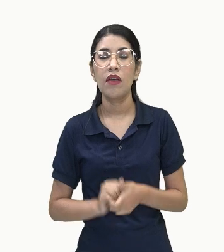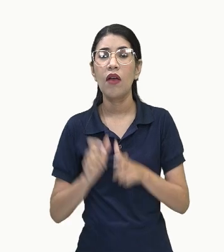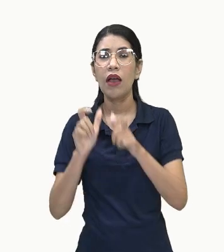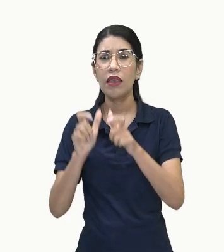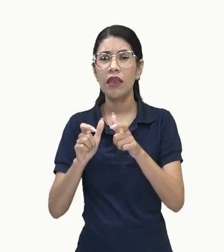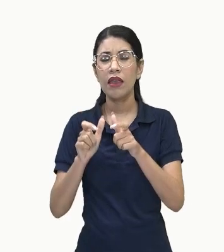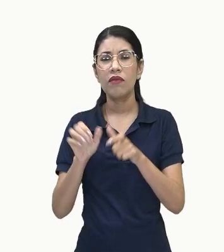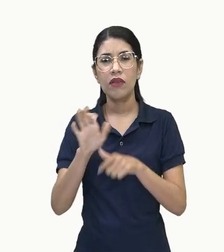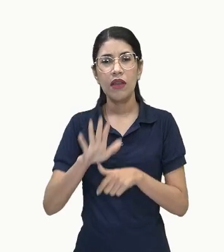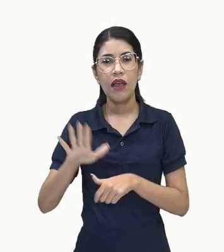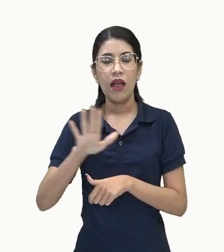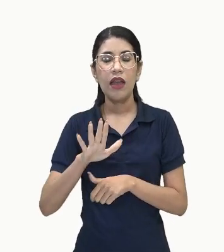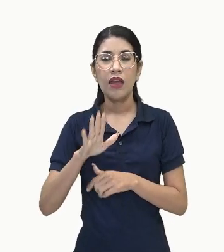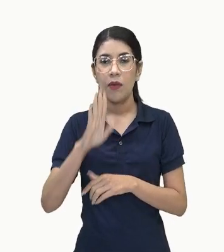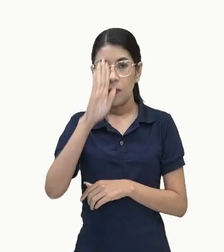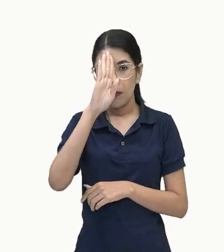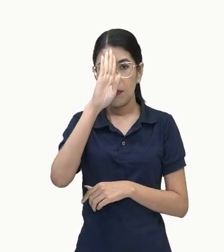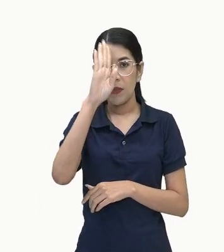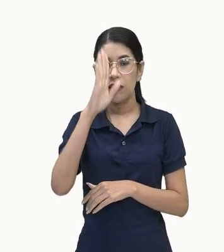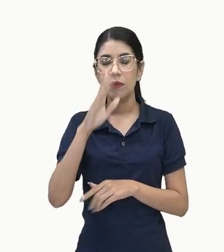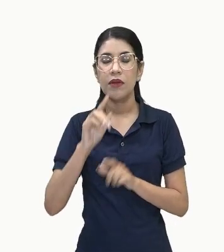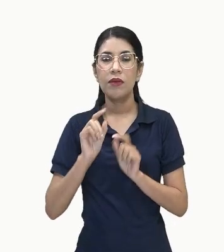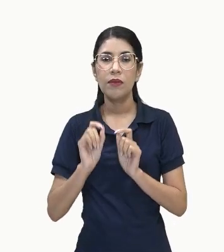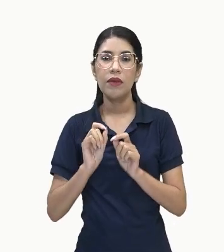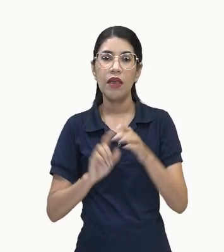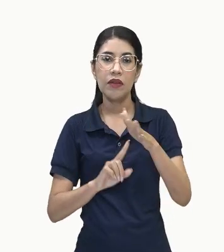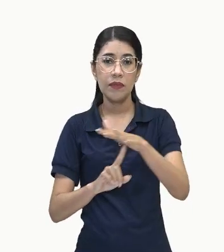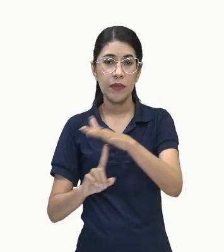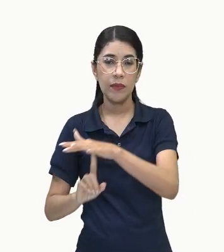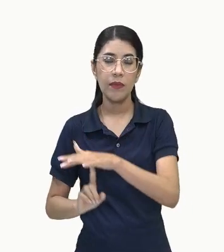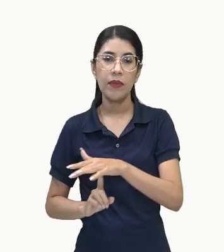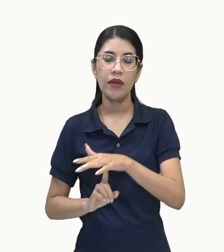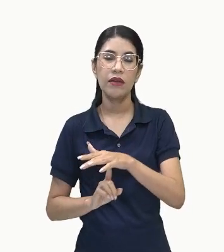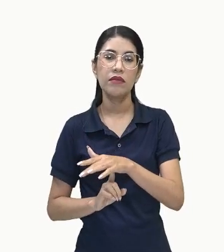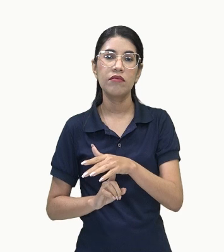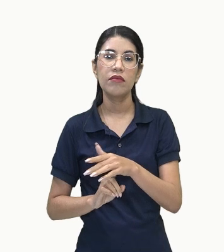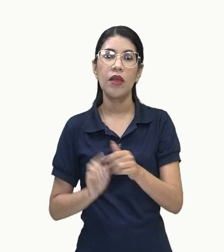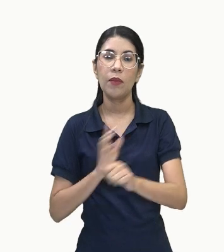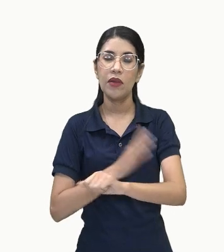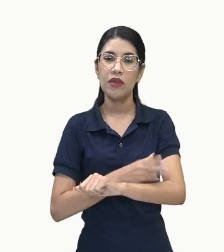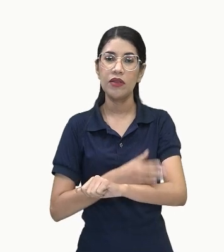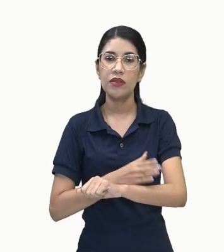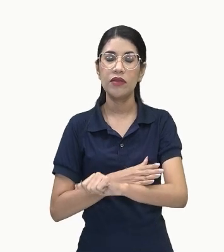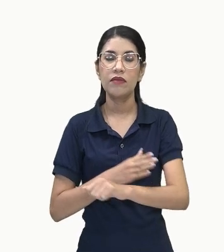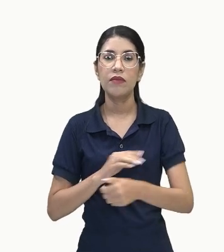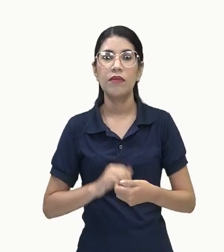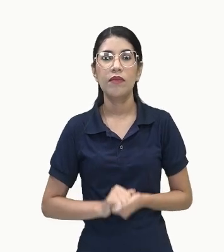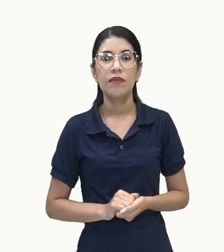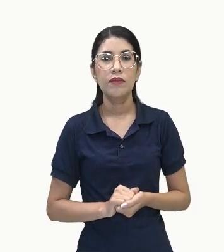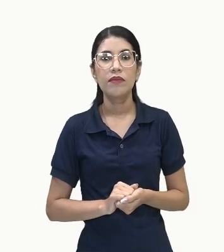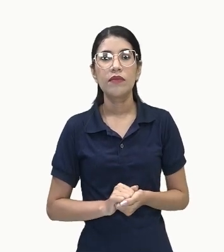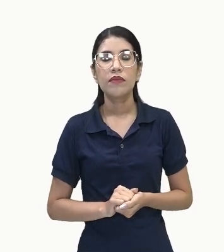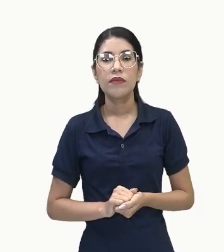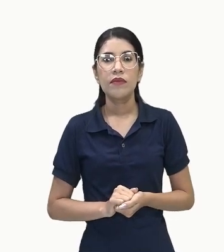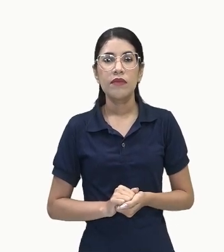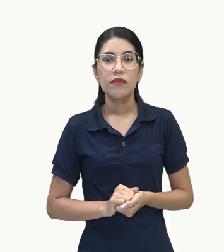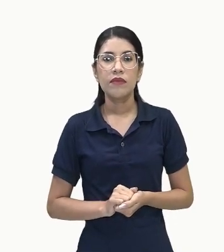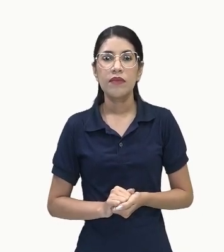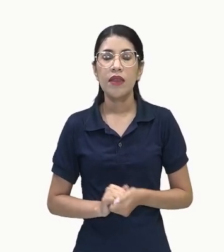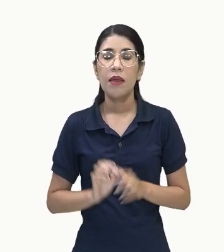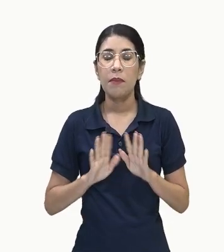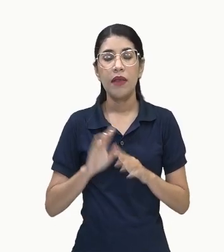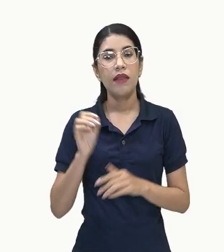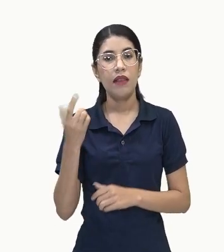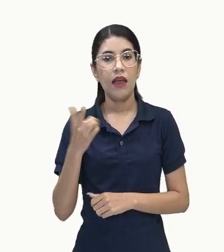aonde se destacou o comércio e também as feiras medievais de uma forma mais efusiva, por assim dizer. Obviamente que